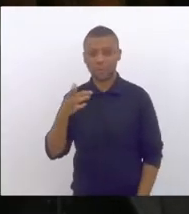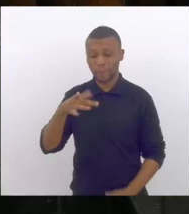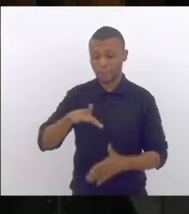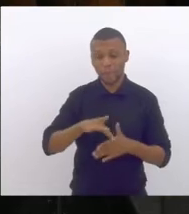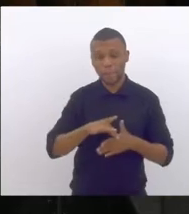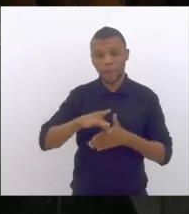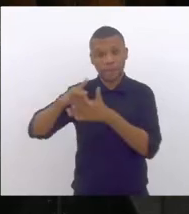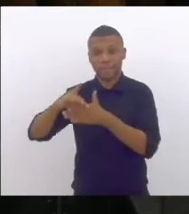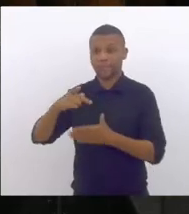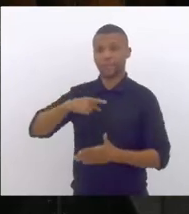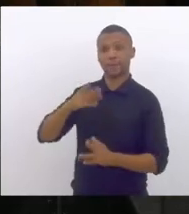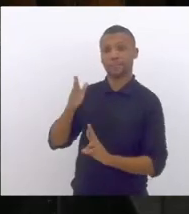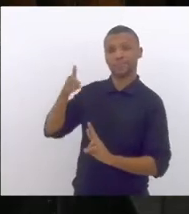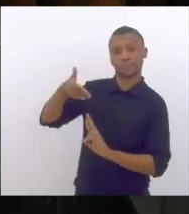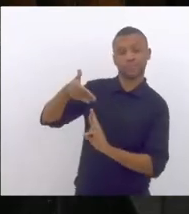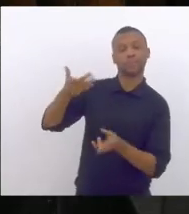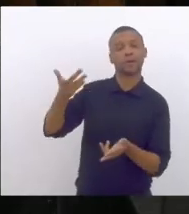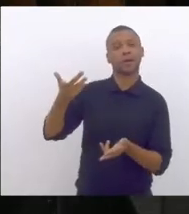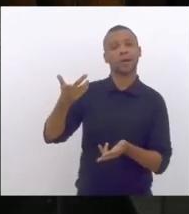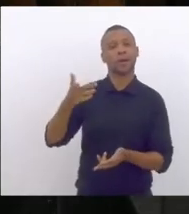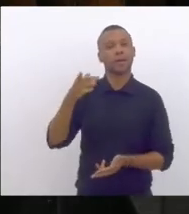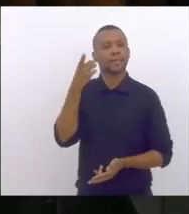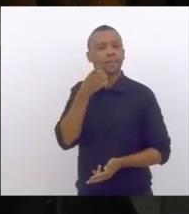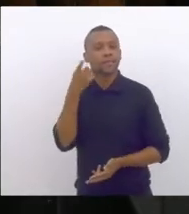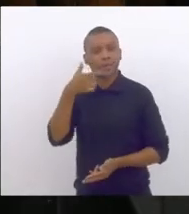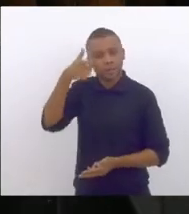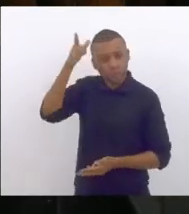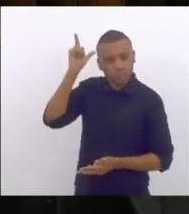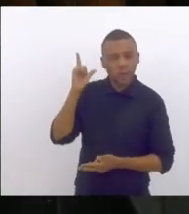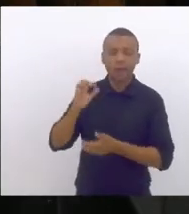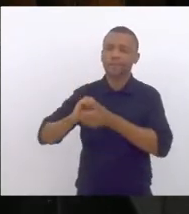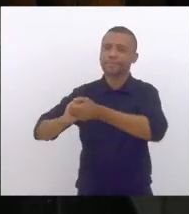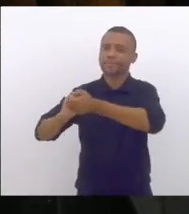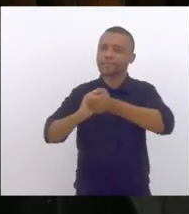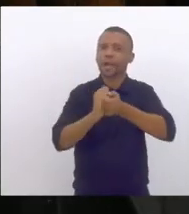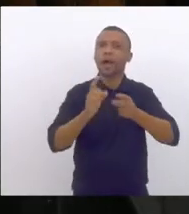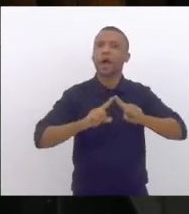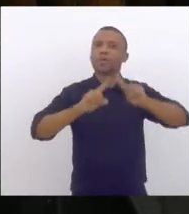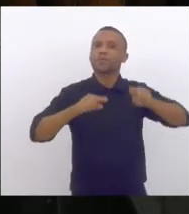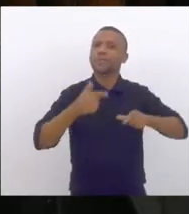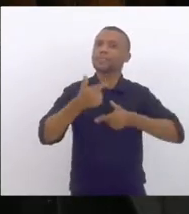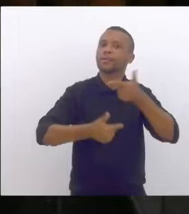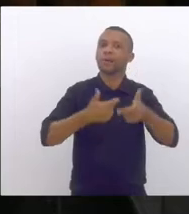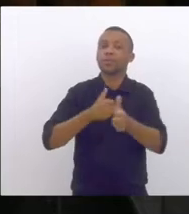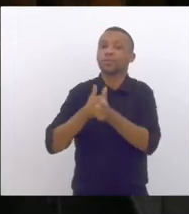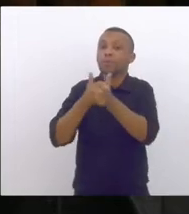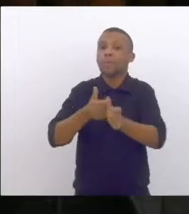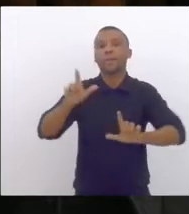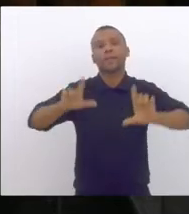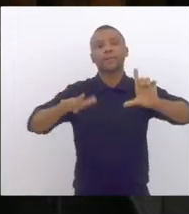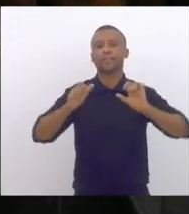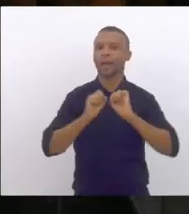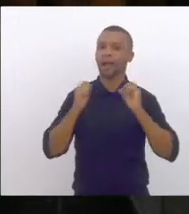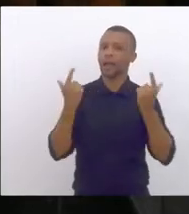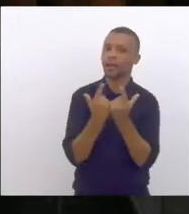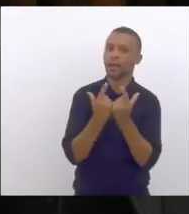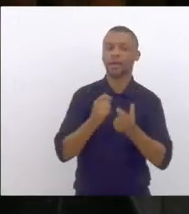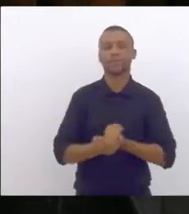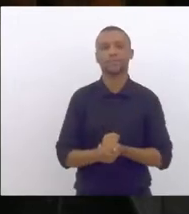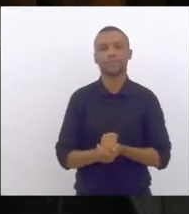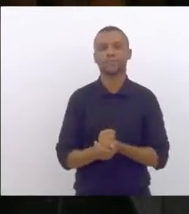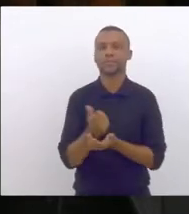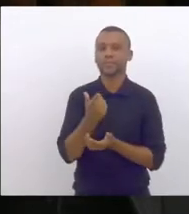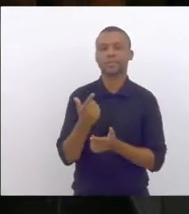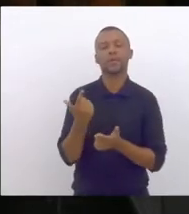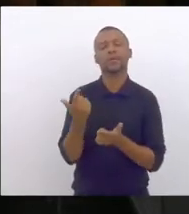saudar todos os profissionais aqui da nossa casa da Assembleia Legislativa todos os que nos acompanham pela TV alerj e fazem possível